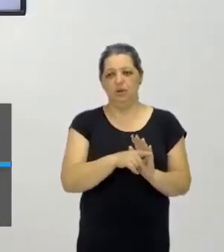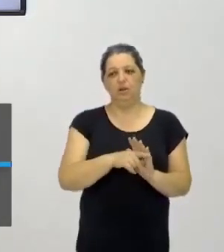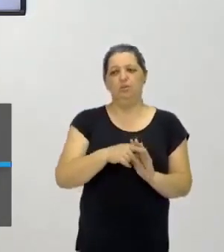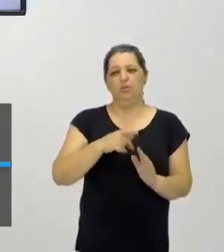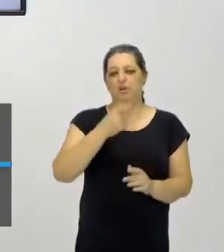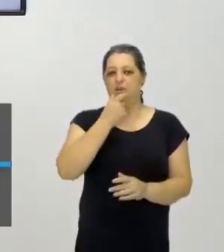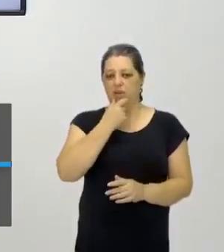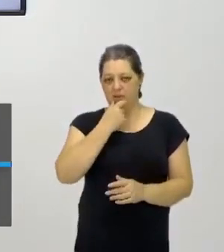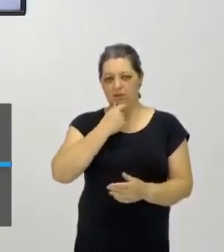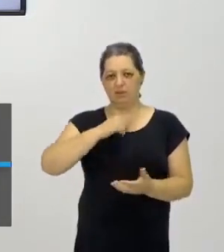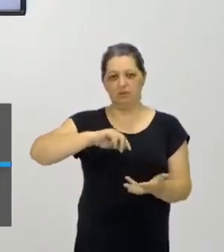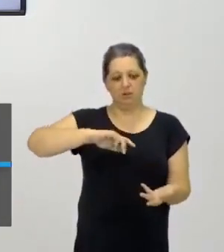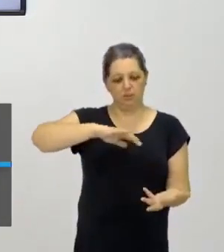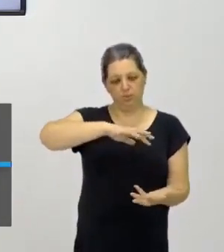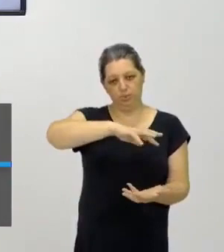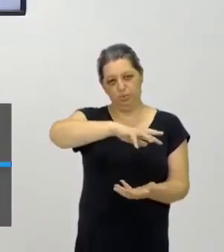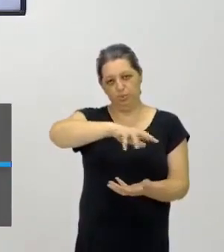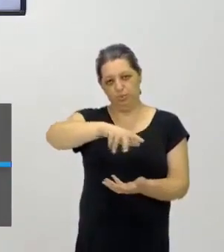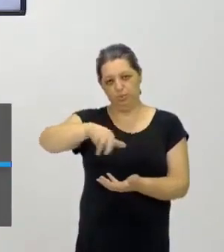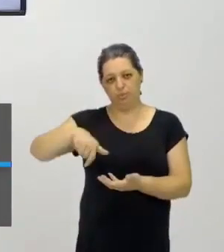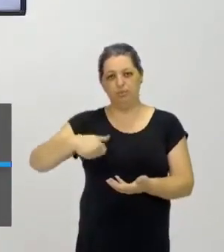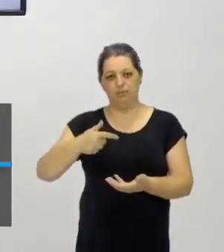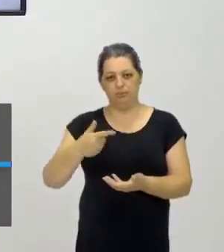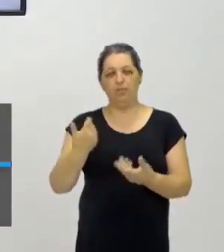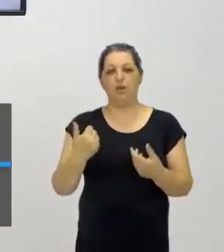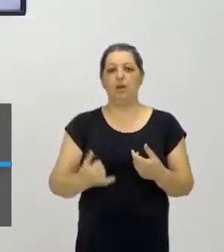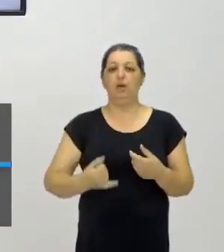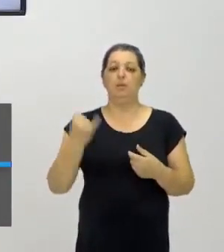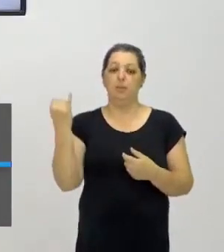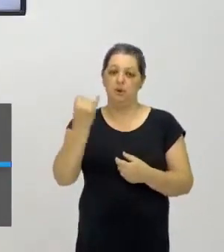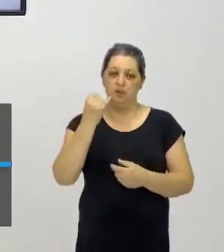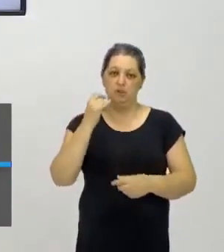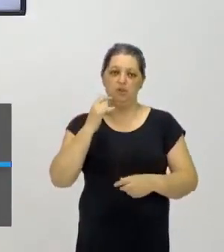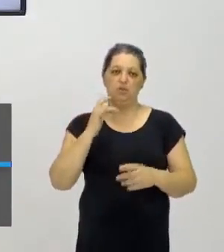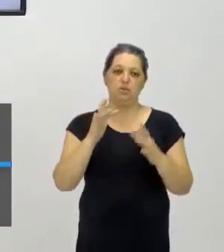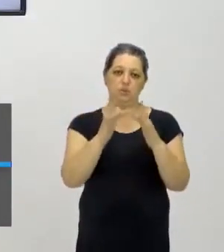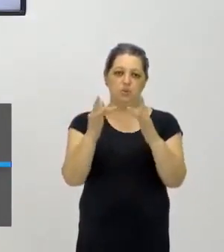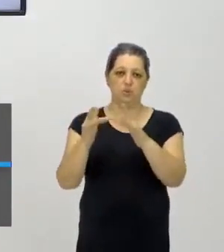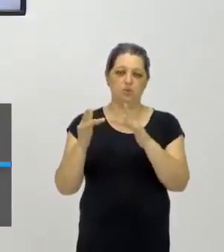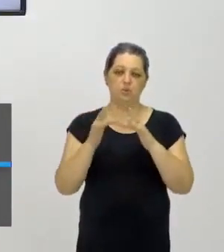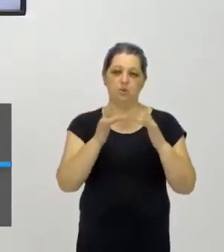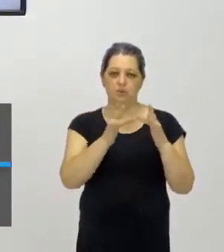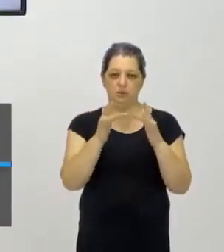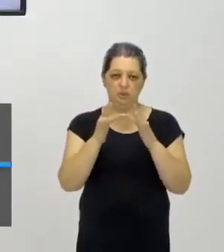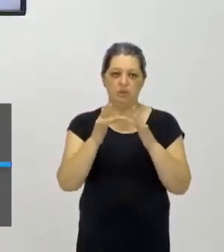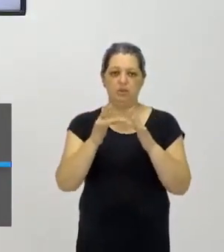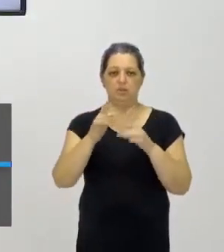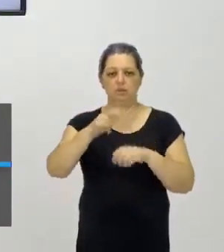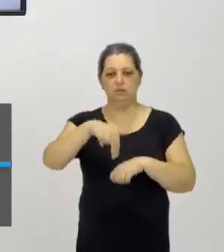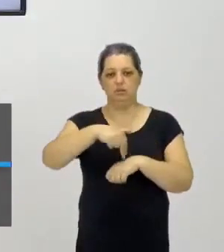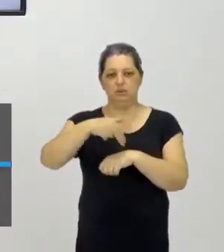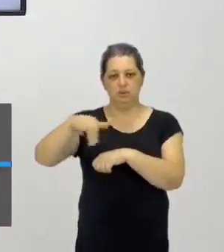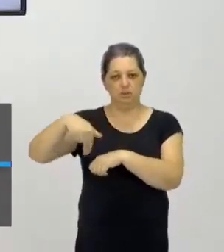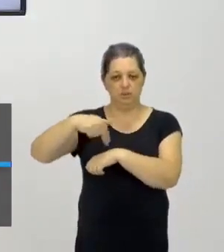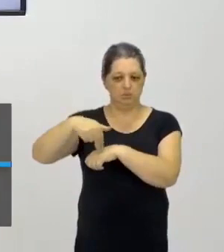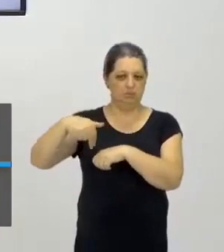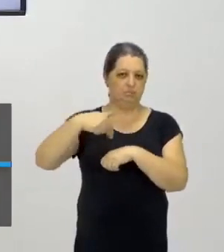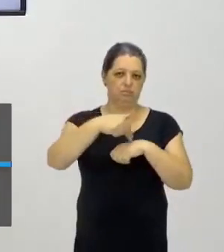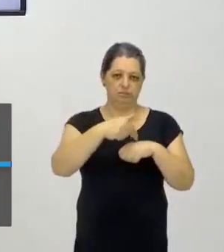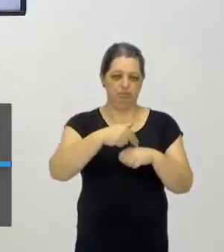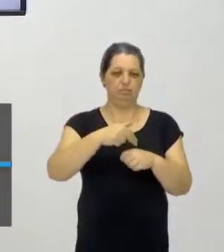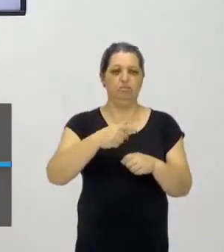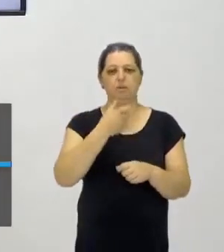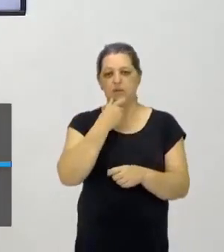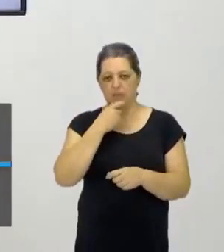English. Okay? Então é muito importante que a gente tenha em contato com essas diferentes nacionalidades falando a língua inglesa